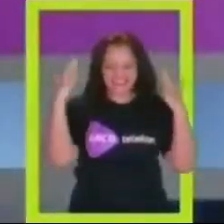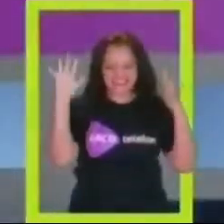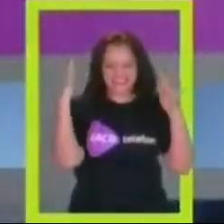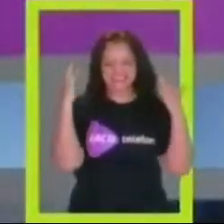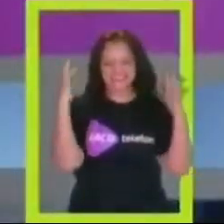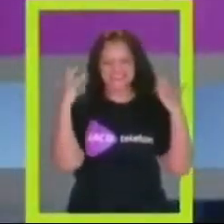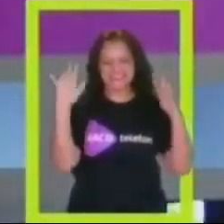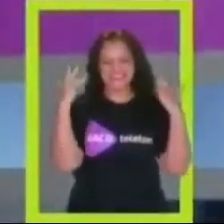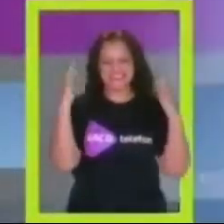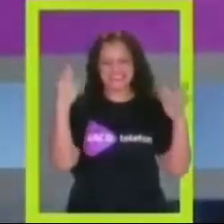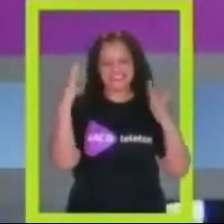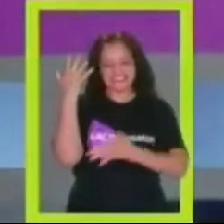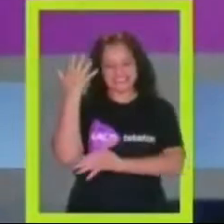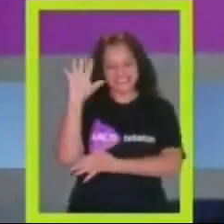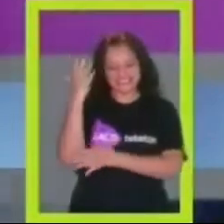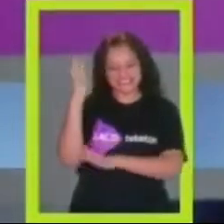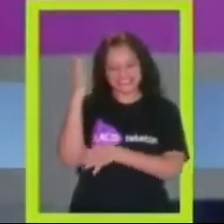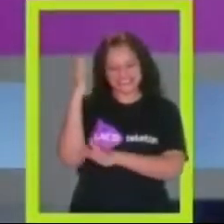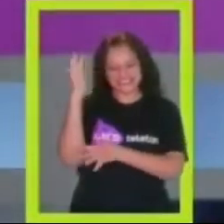Grandemente